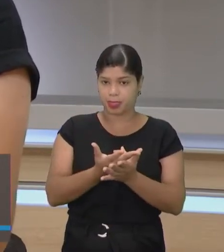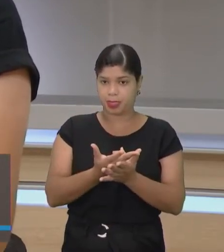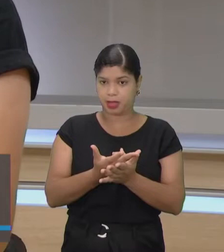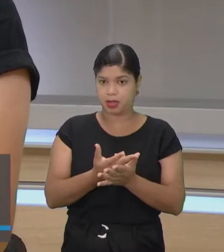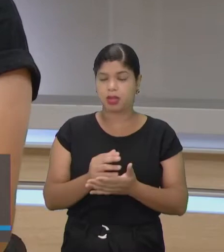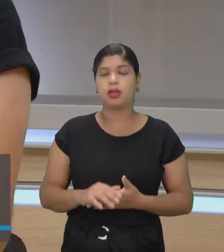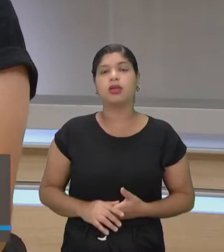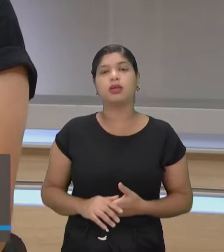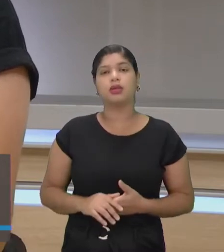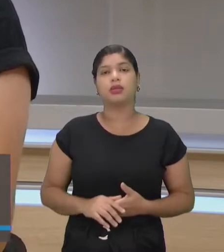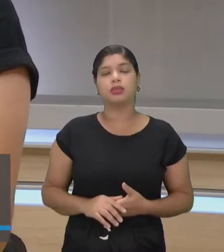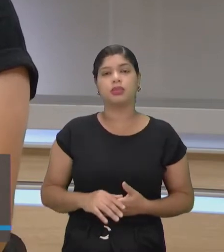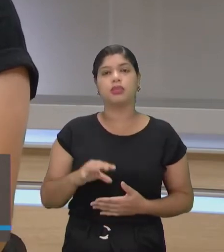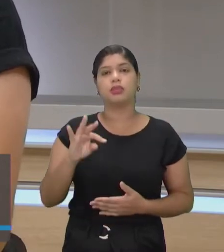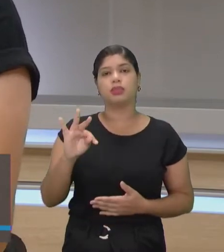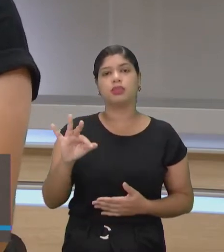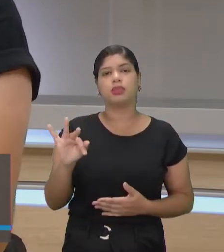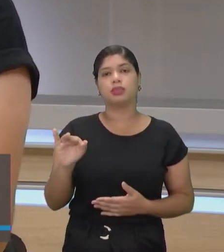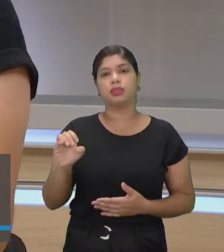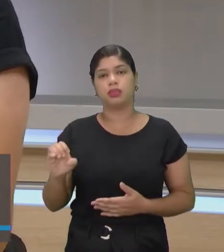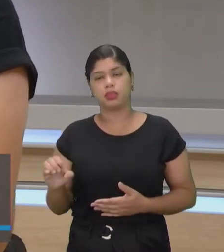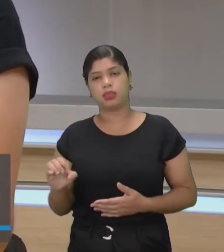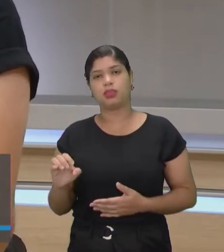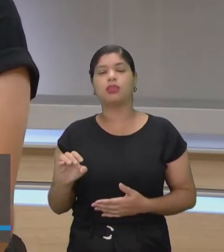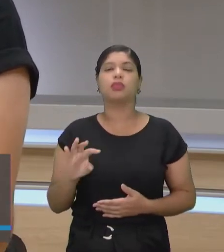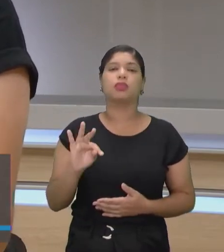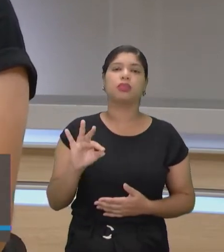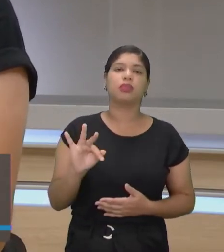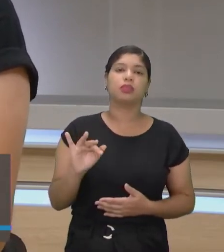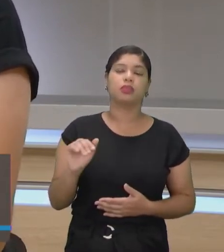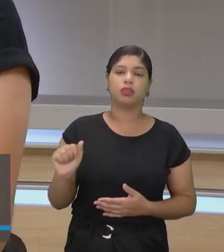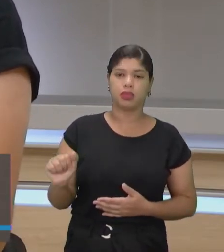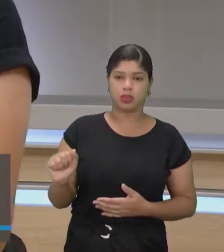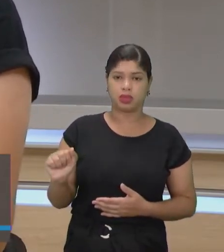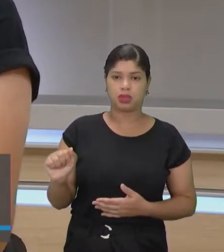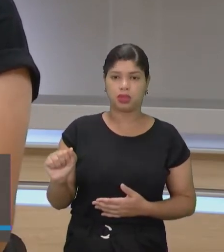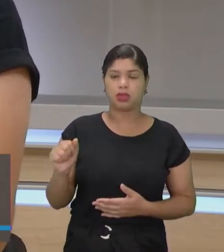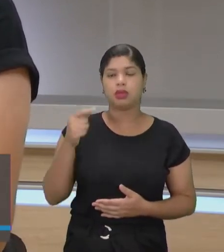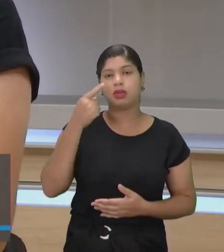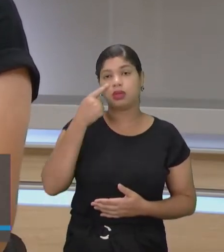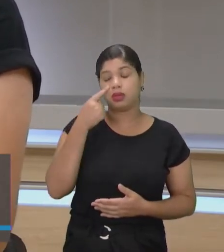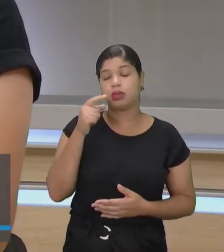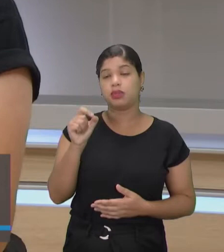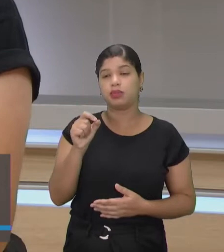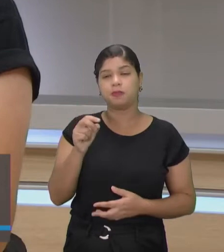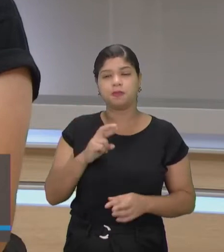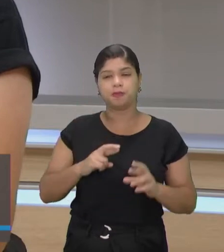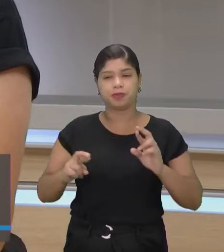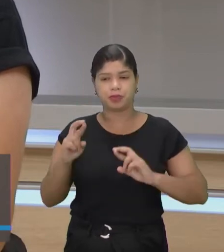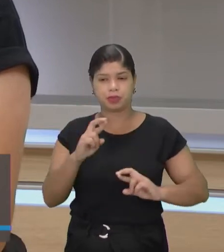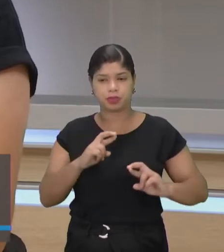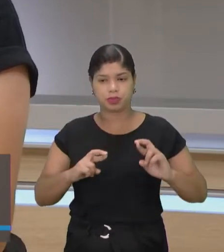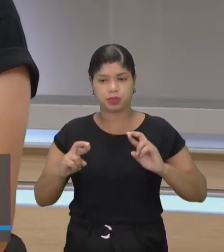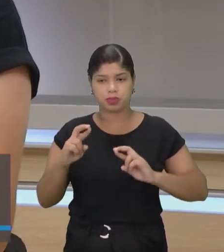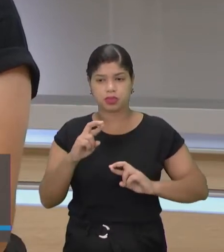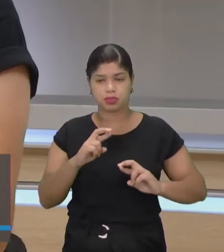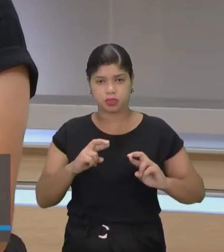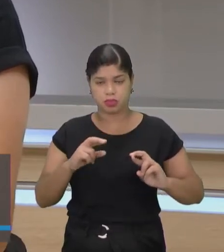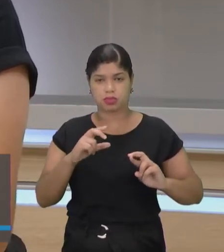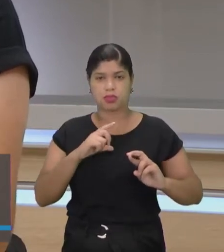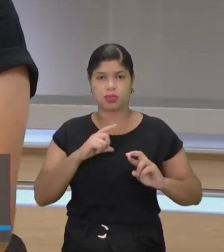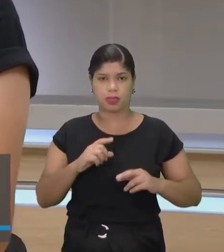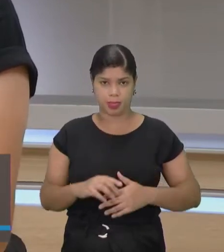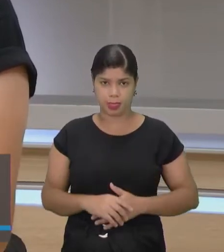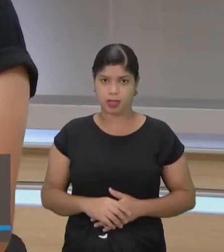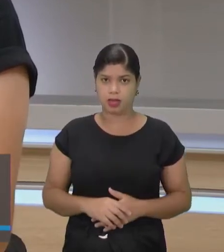e a TFA, elas são não só pensando no lixo, mas também na questão de fiscalização, né? Então,